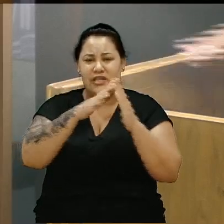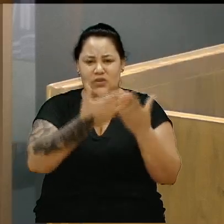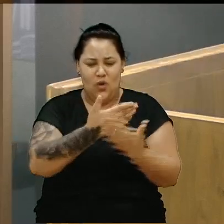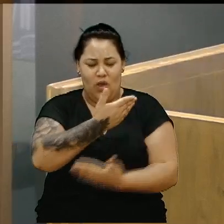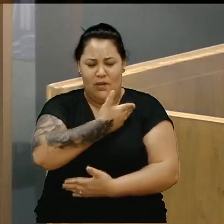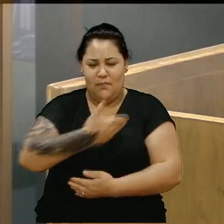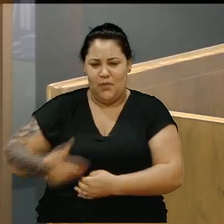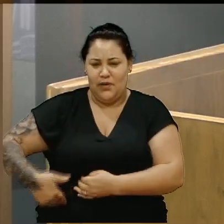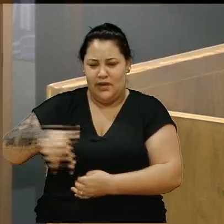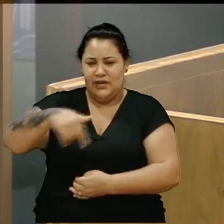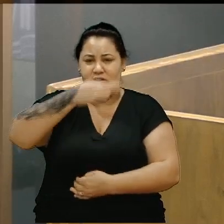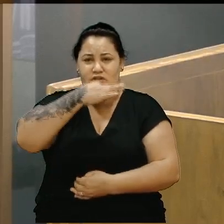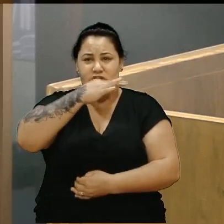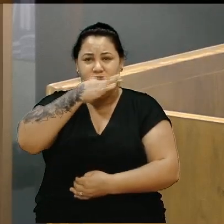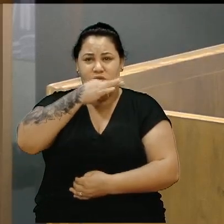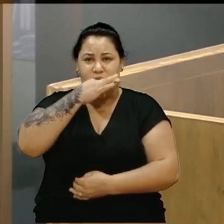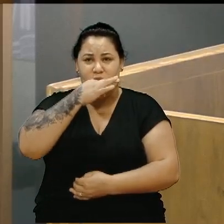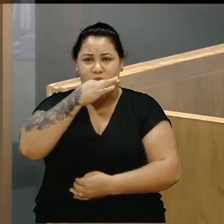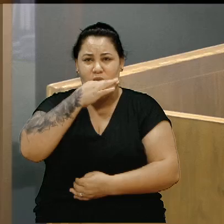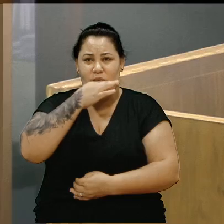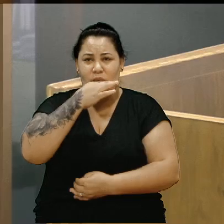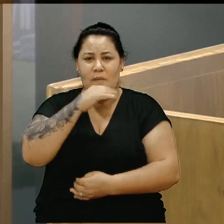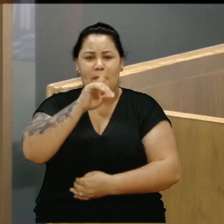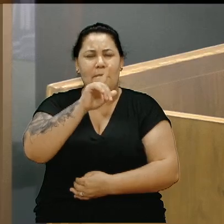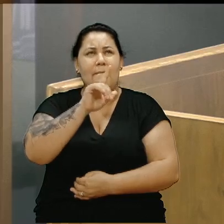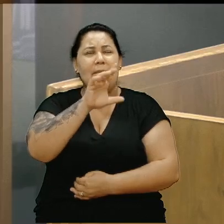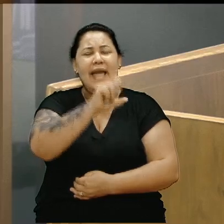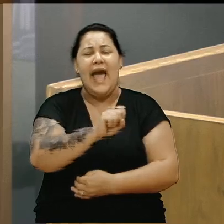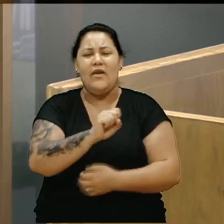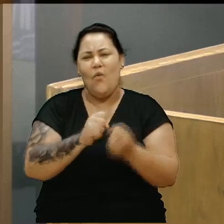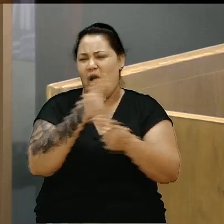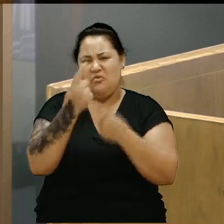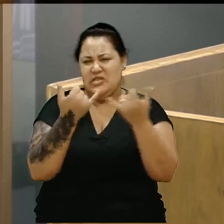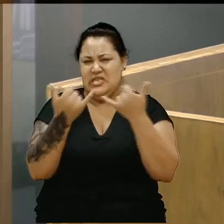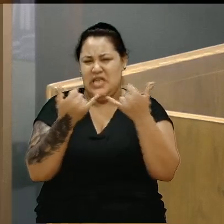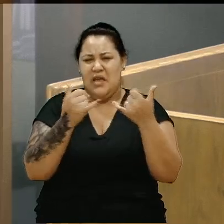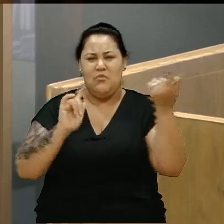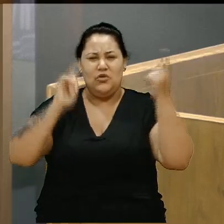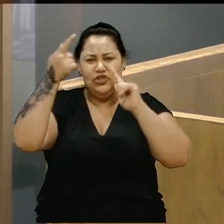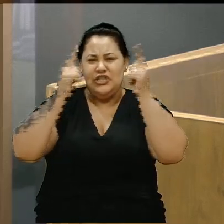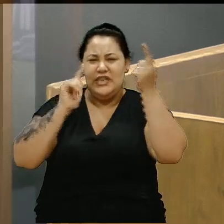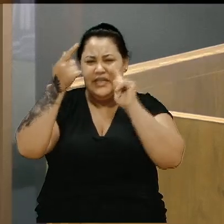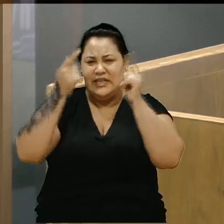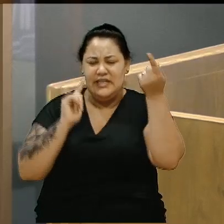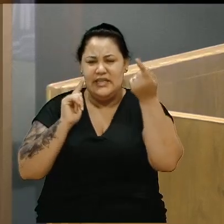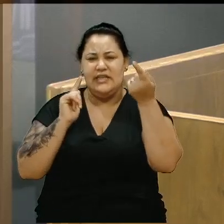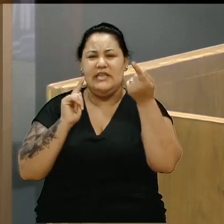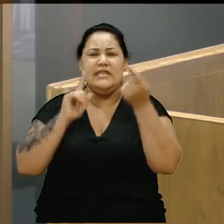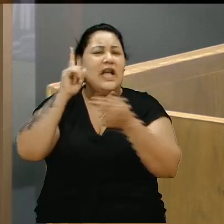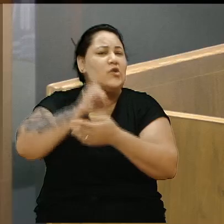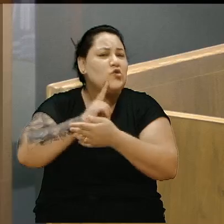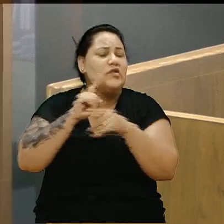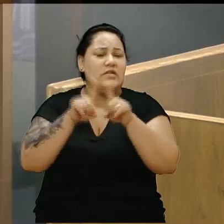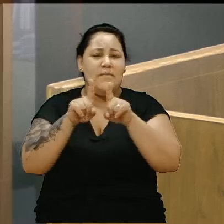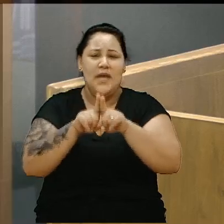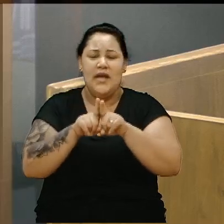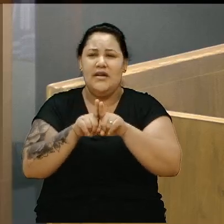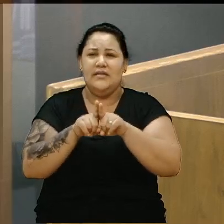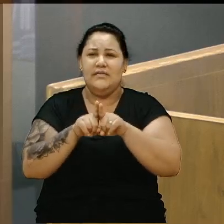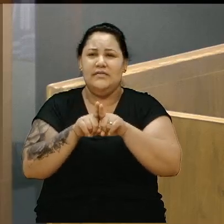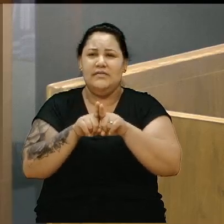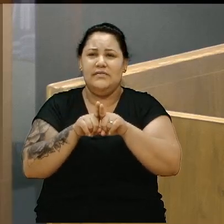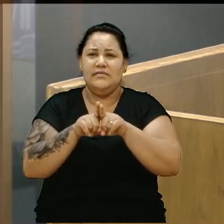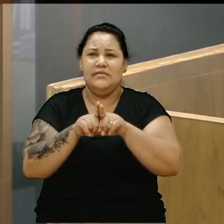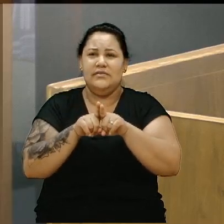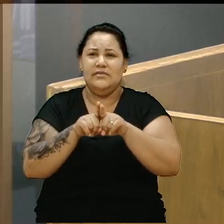Sul, Valparaíso no Chile, Foxtrot nos Estados Unidos, e esse confronto, essa